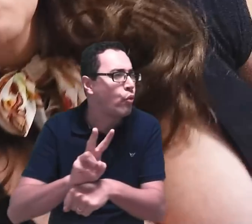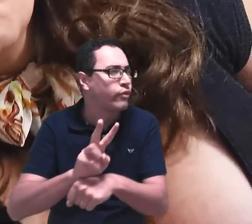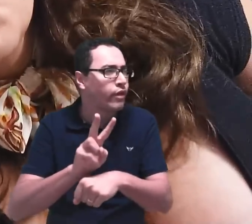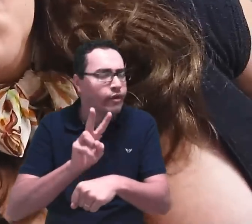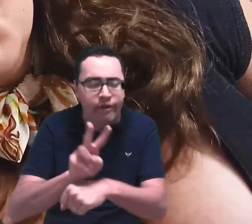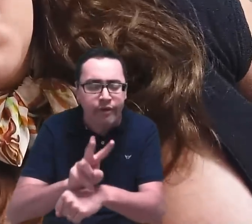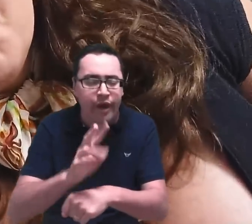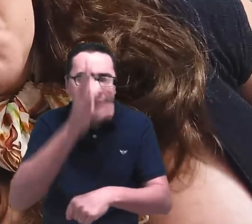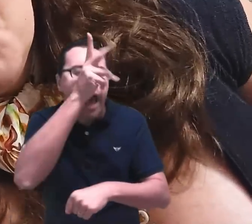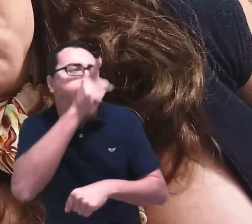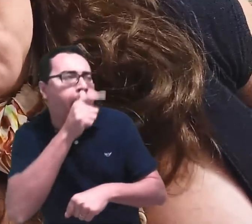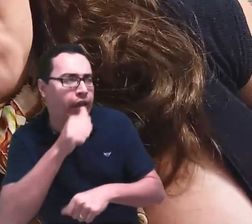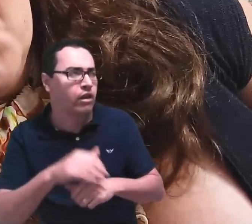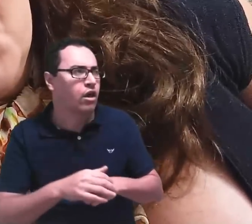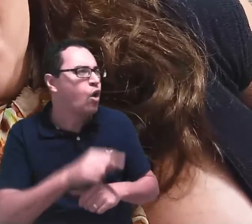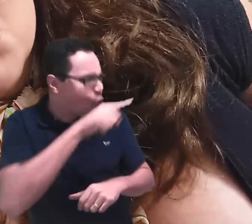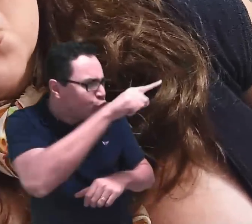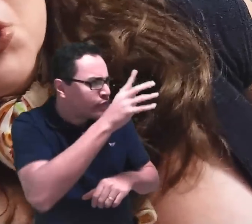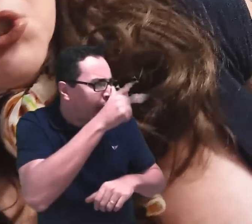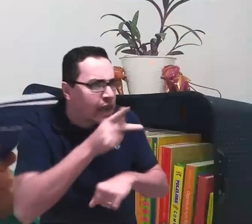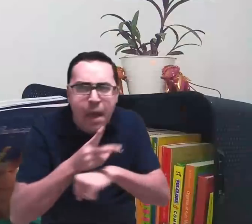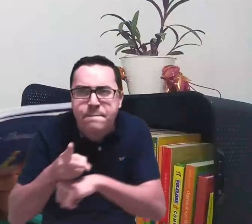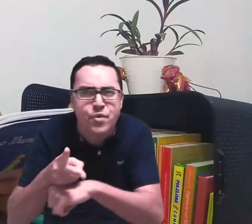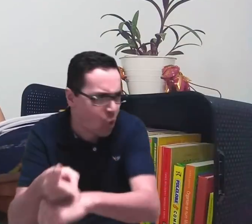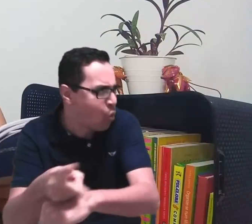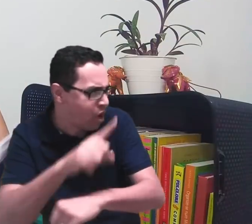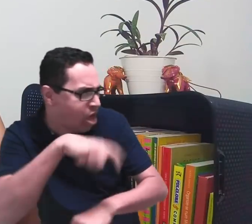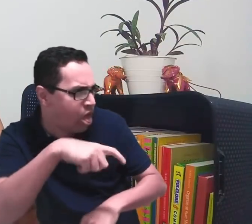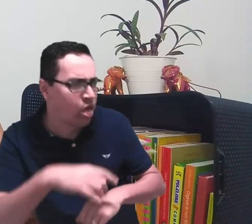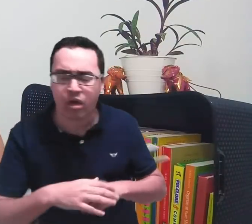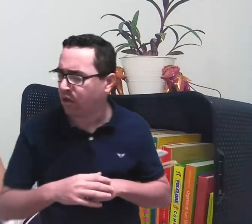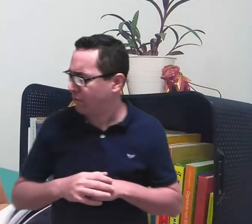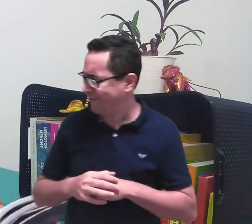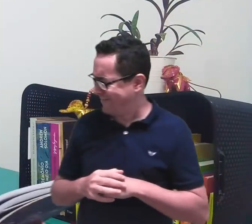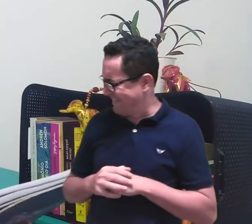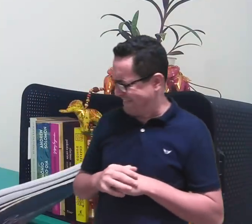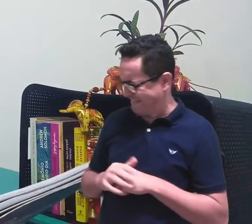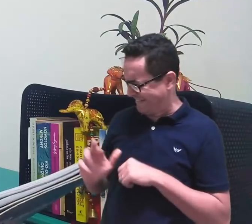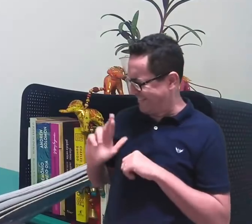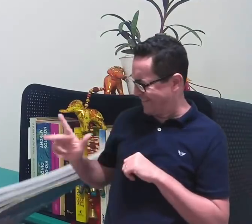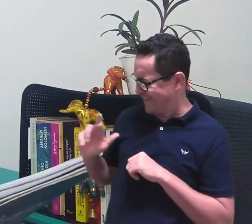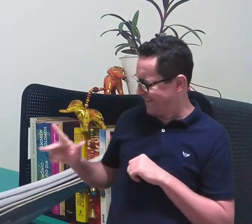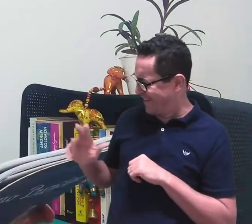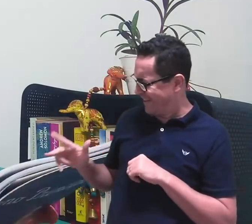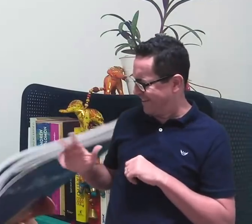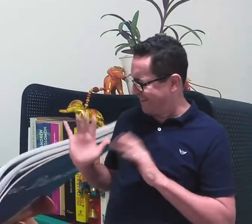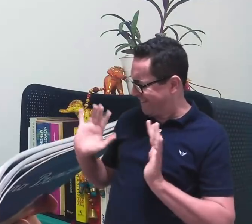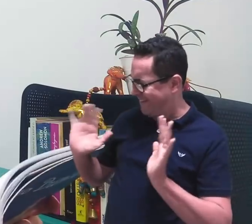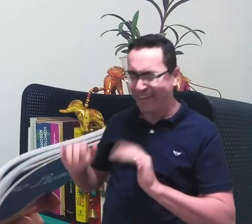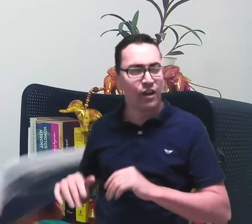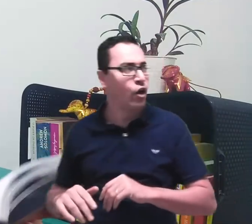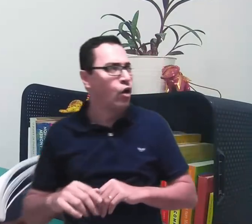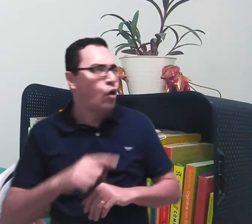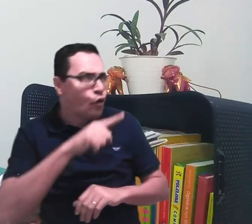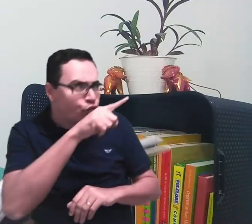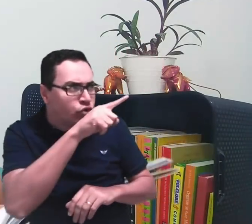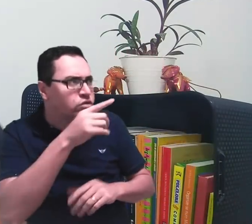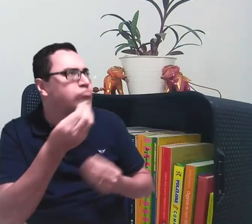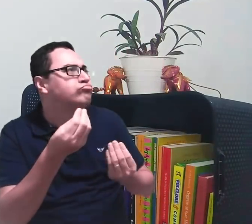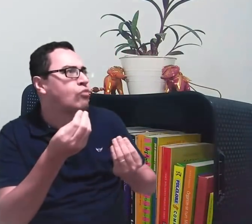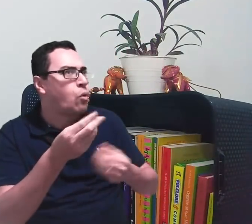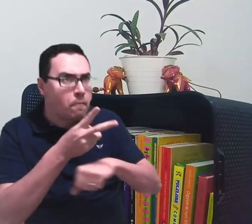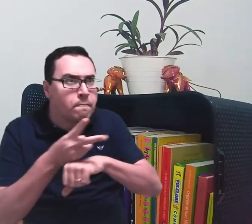interessa. Você anda à procura de galinhas? Não, respondeu o Pequeno Príncipe. Anda à procura de